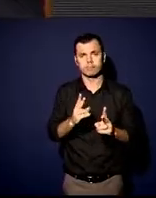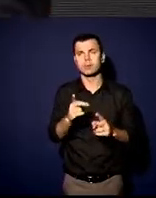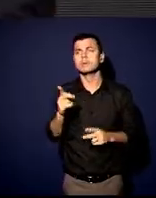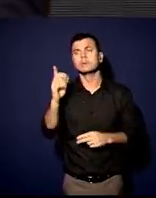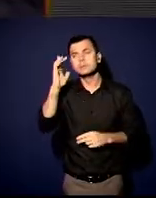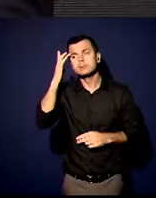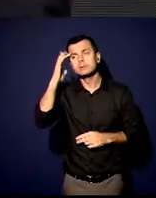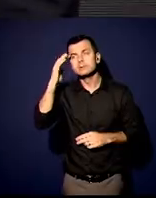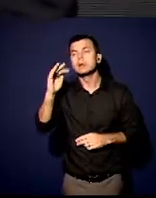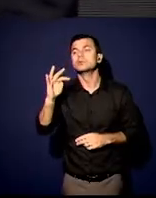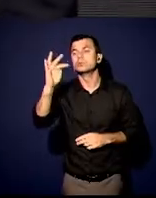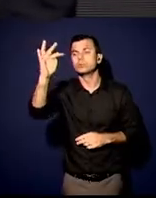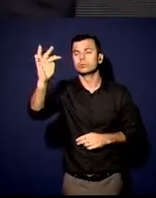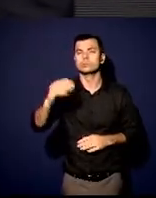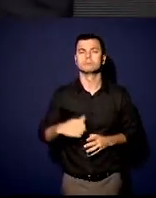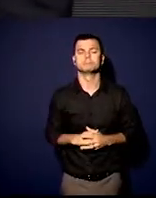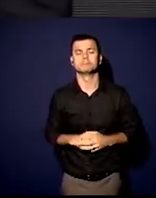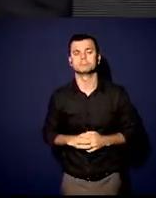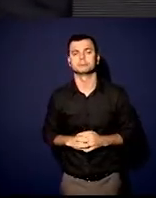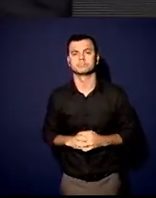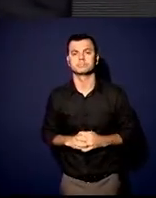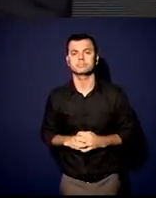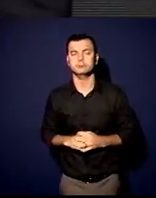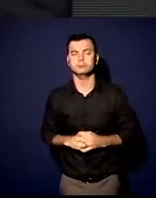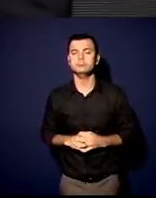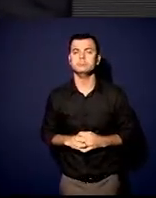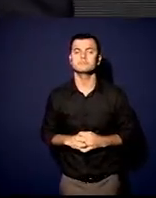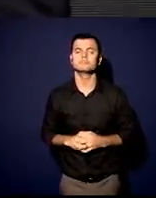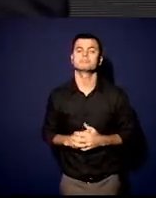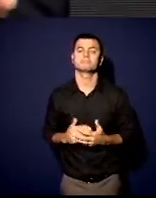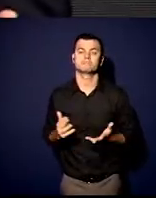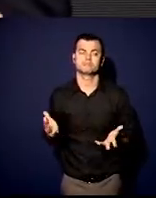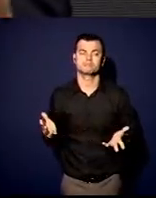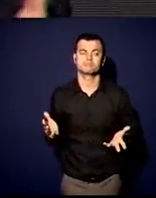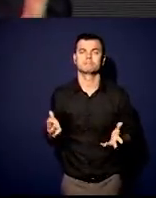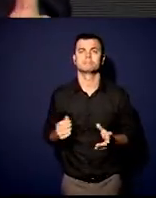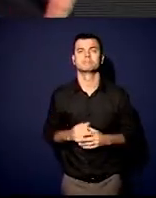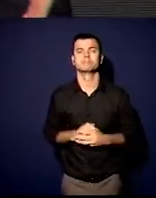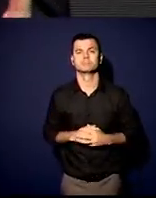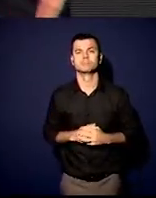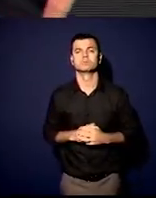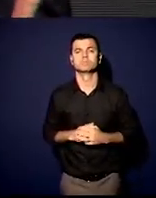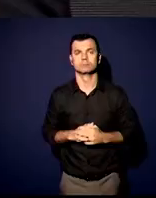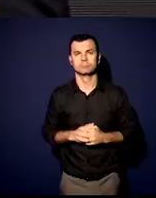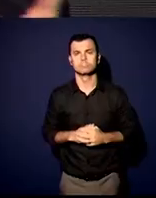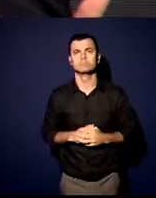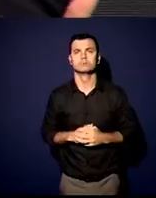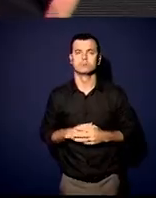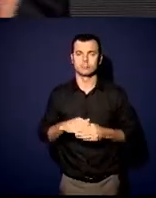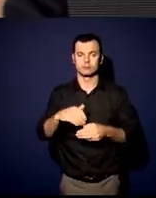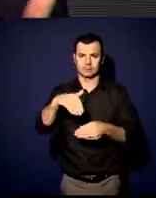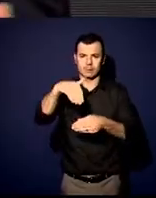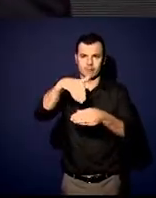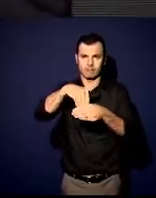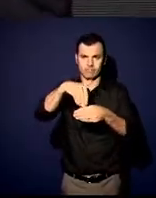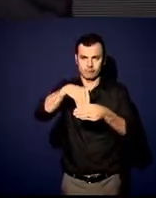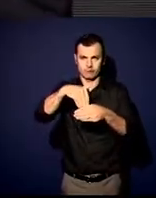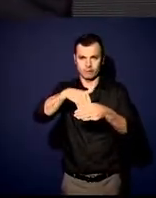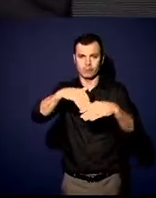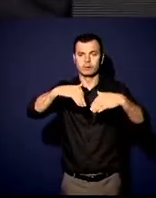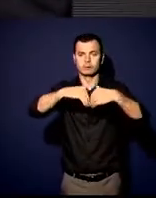disso bom nós vivemos uma eleição polarizada